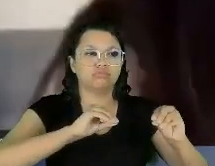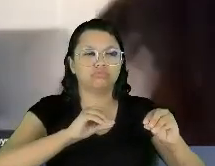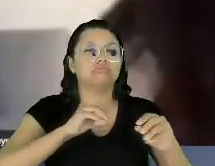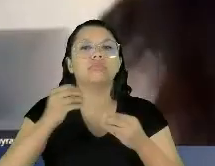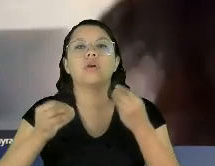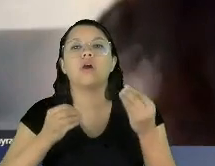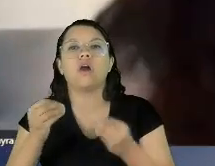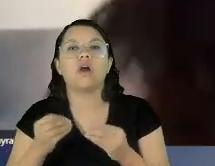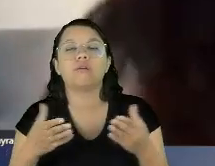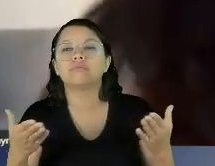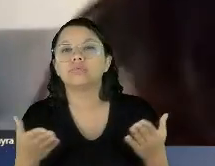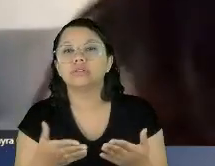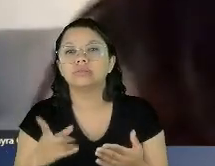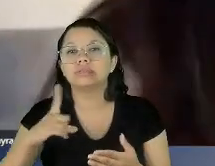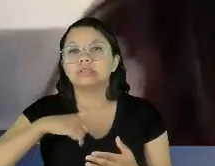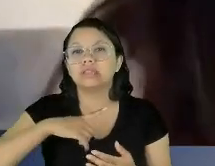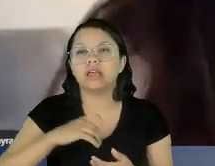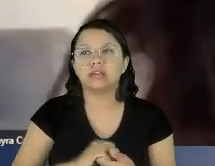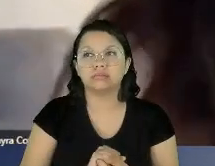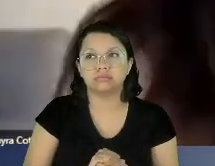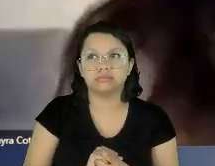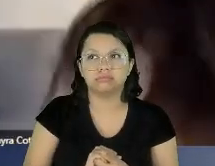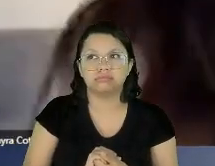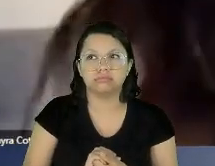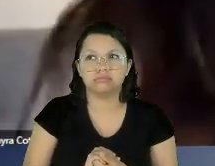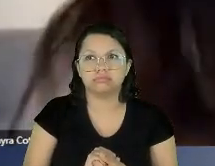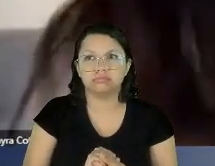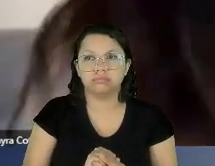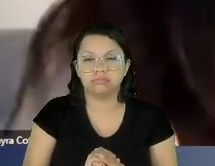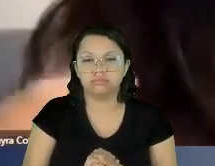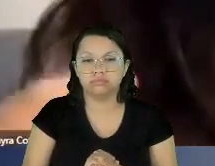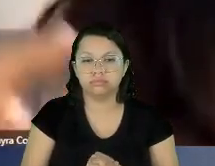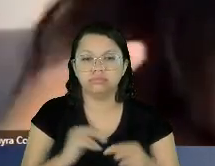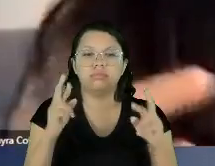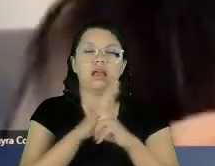deslocamento ter gênero, né, e como isso tem